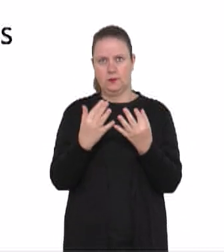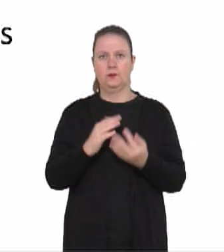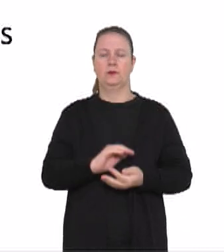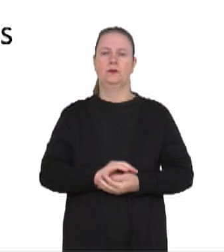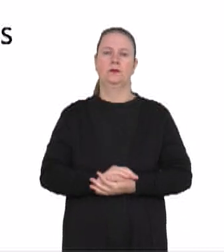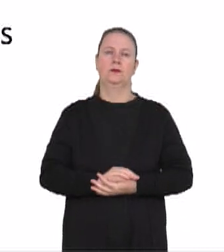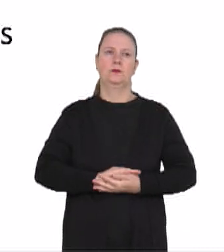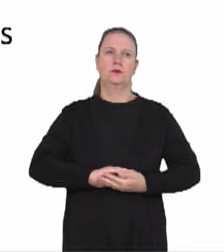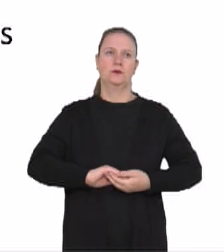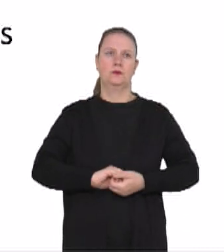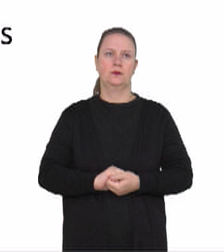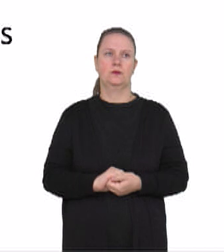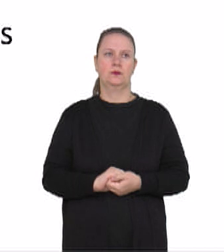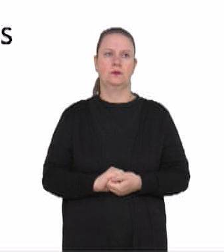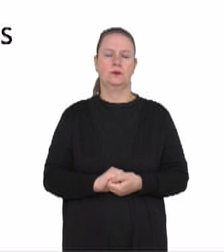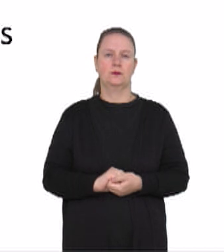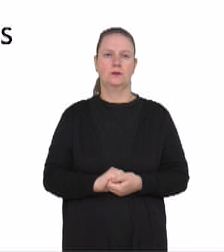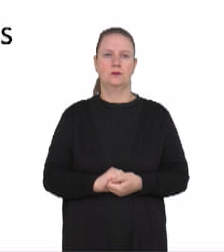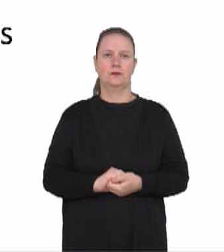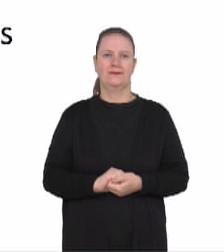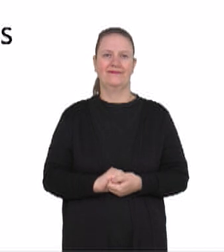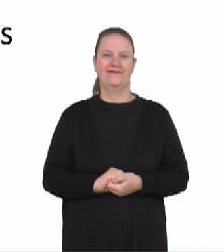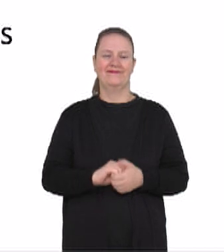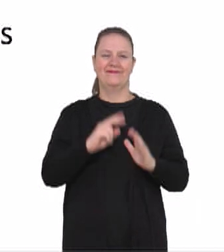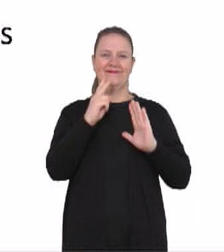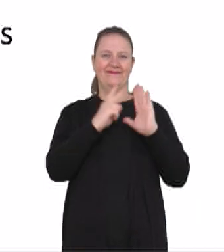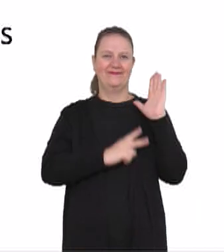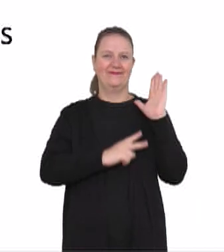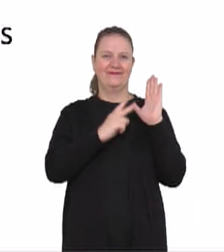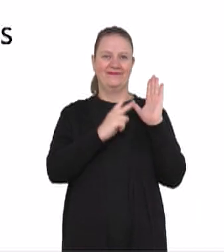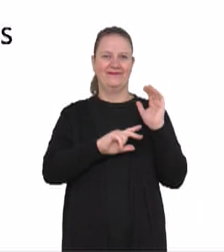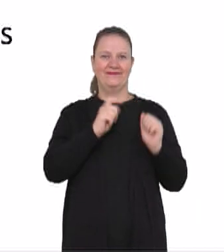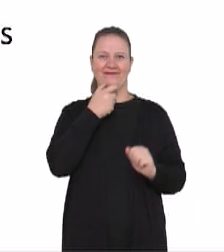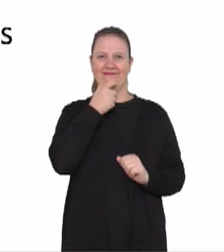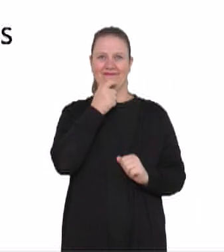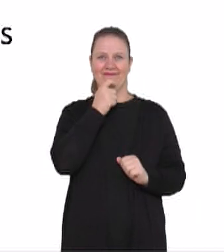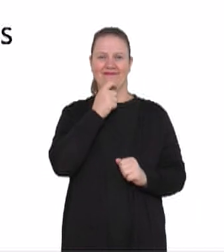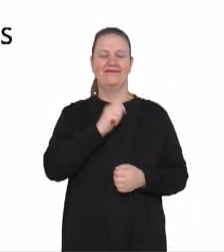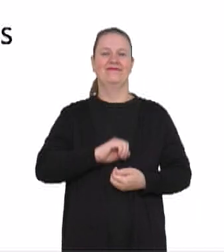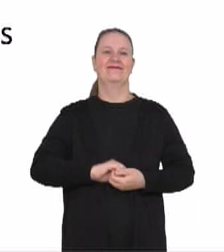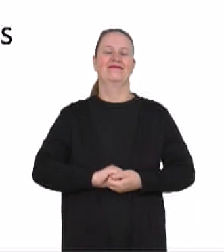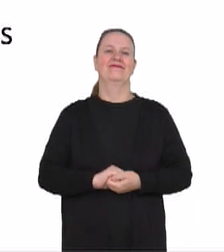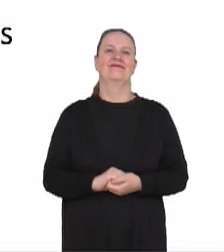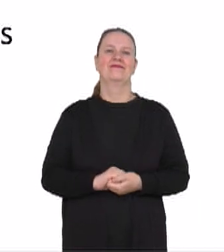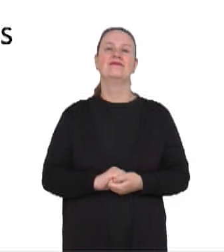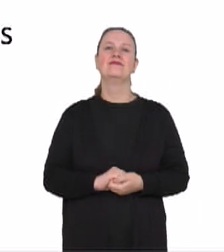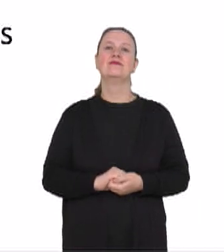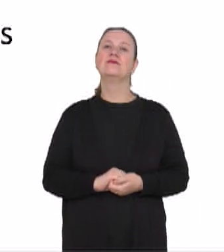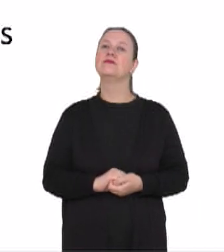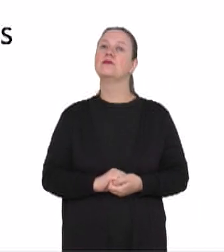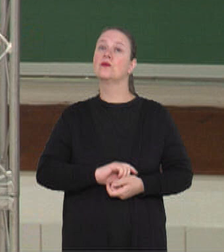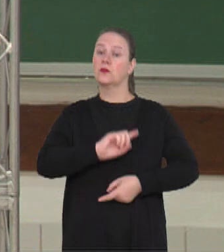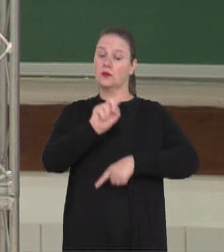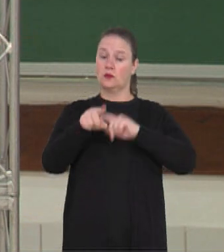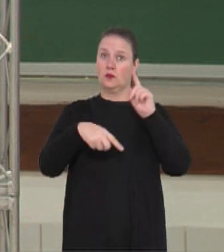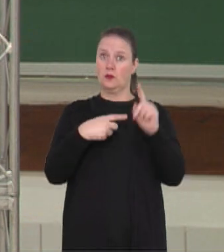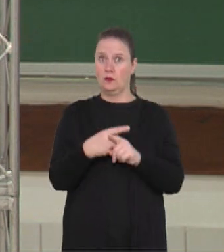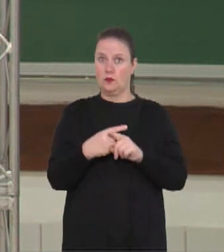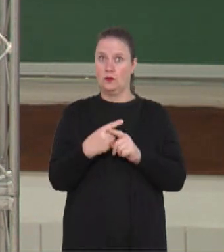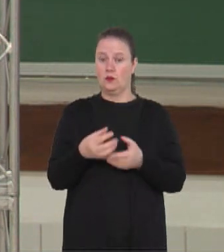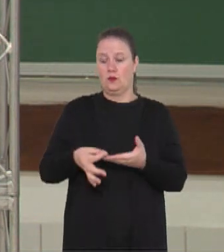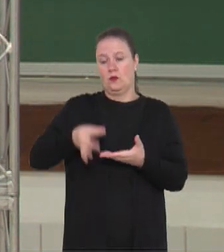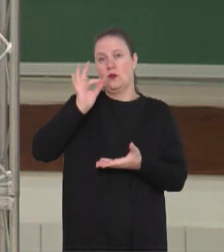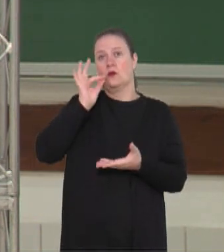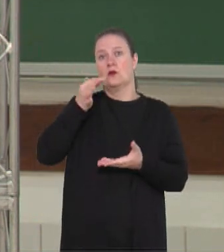After the breakfast, she separates all the waste from breakfast and gets ready to school. Então, daí depois do café da